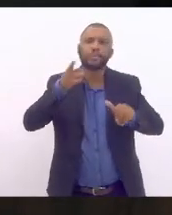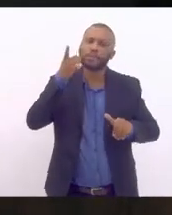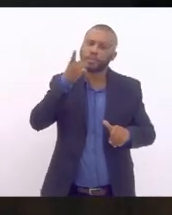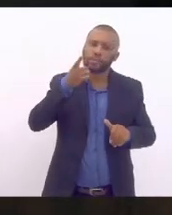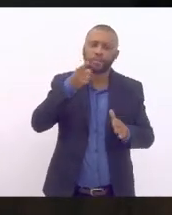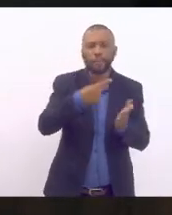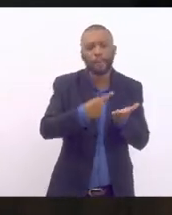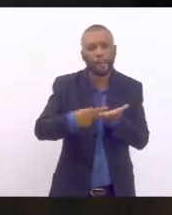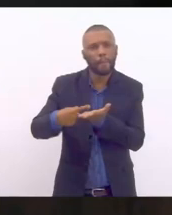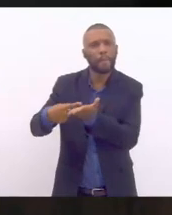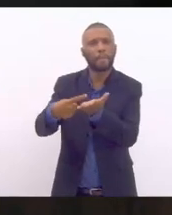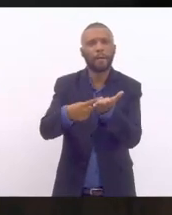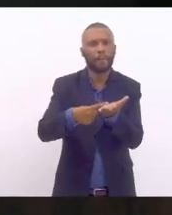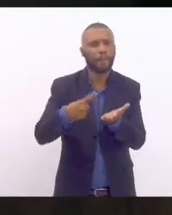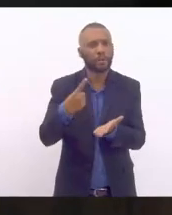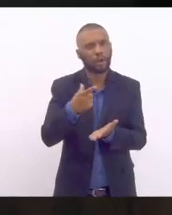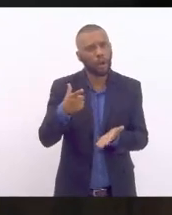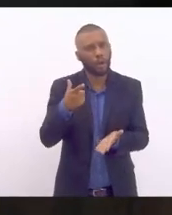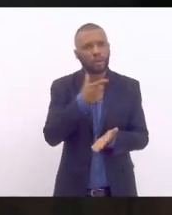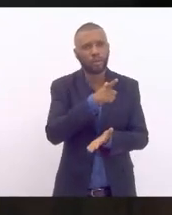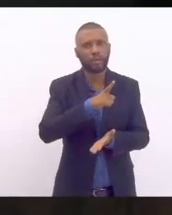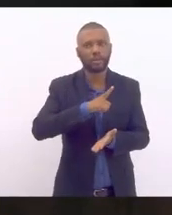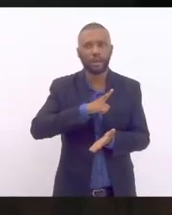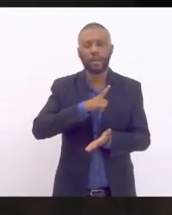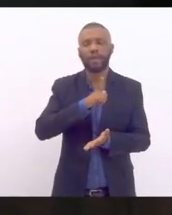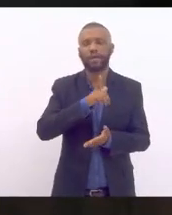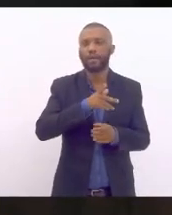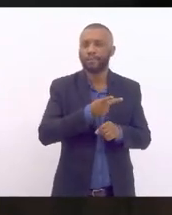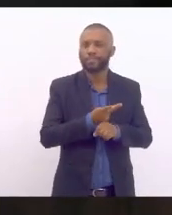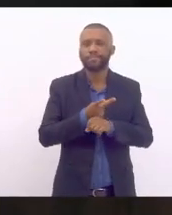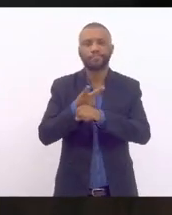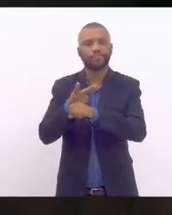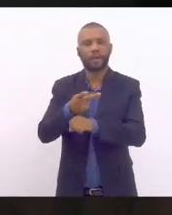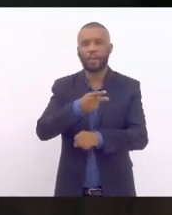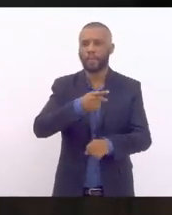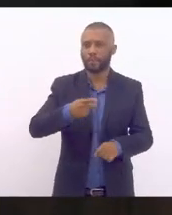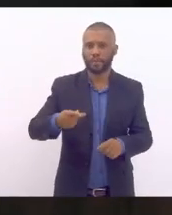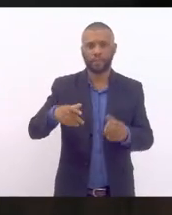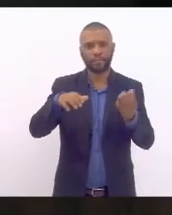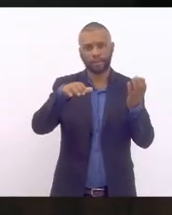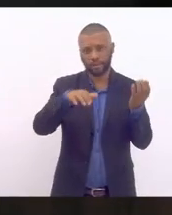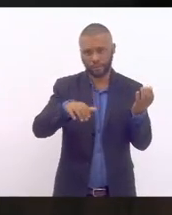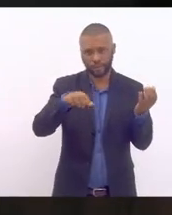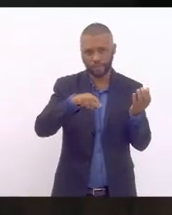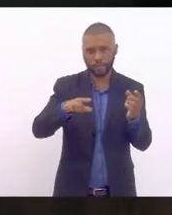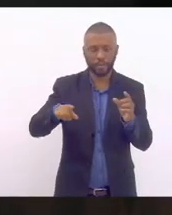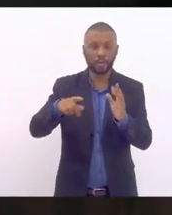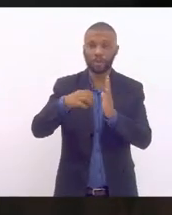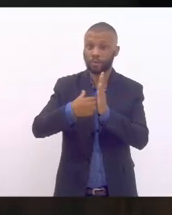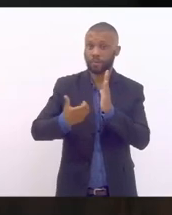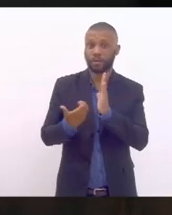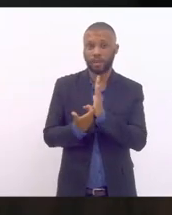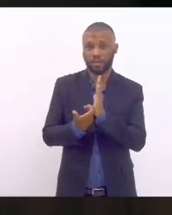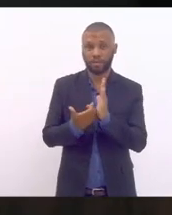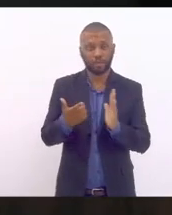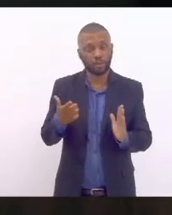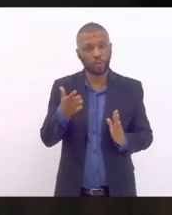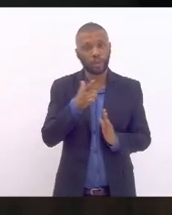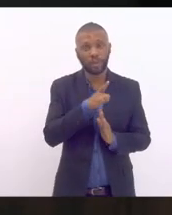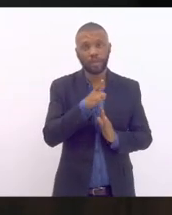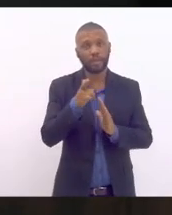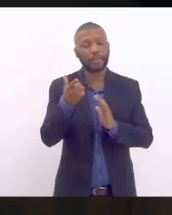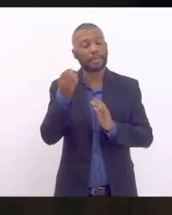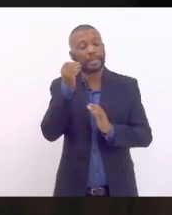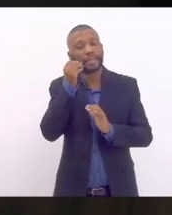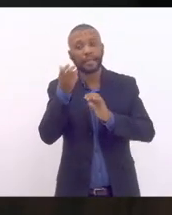para que a gente possa ir ao presidente do da câmara e do Senado para que possa no